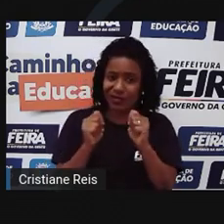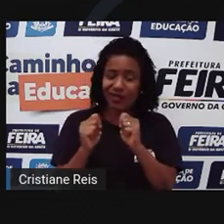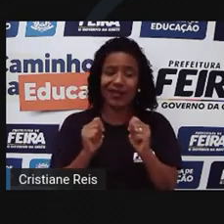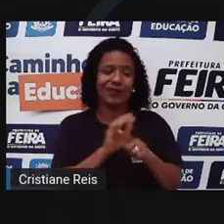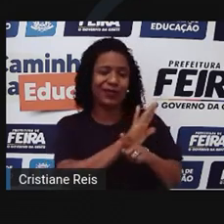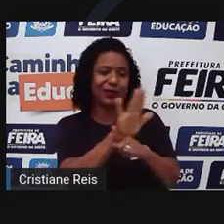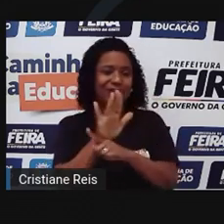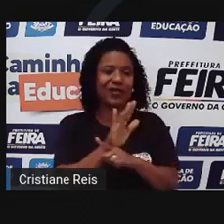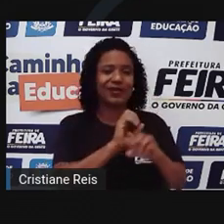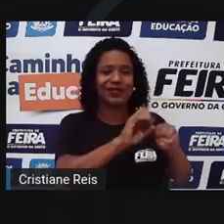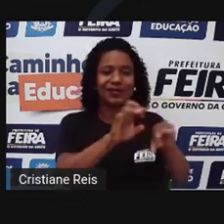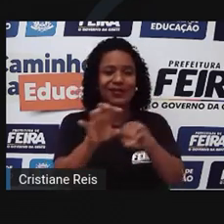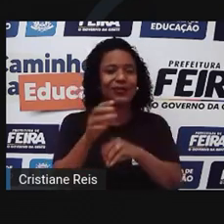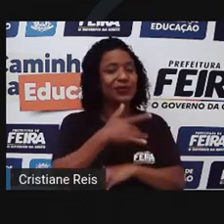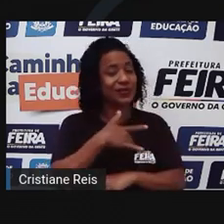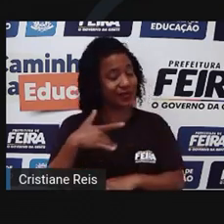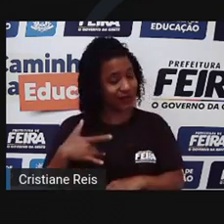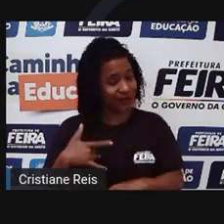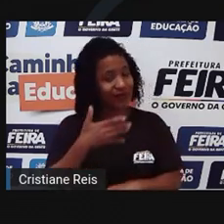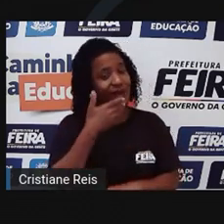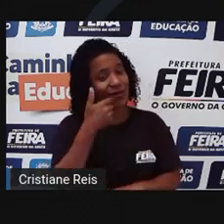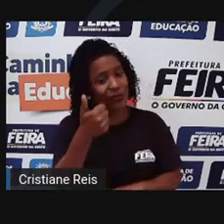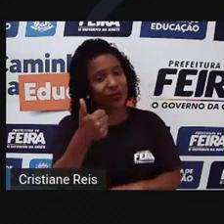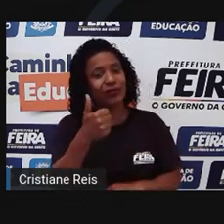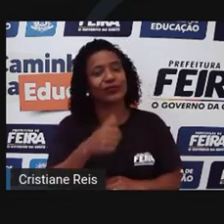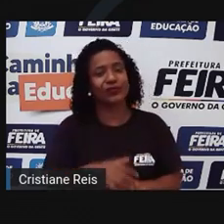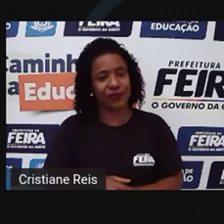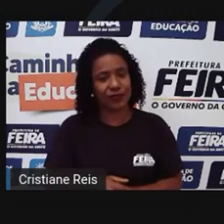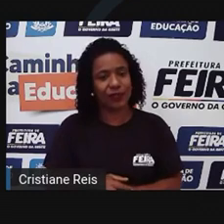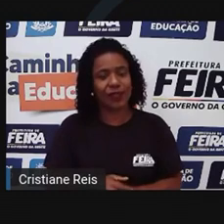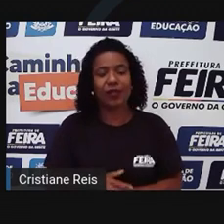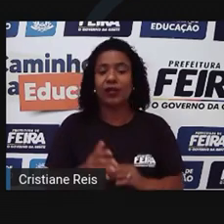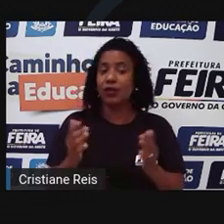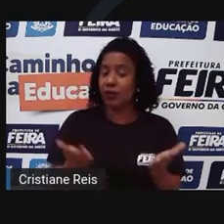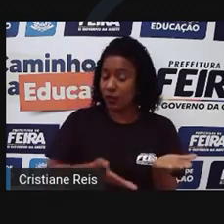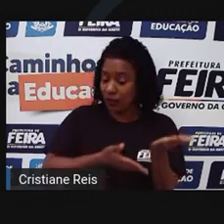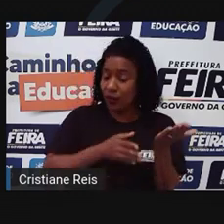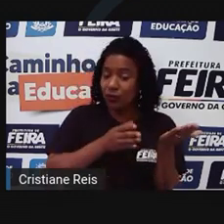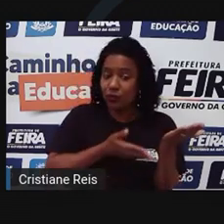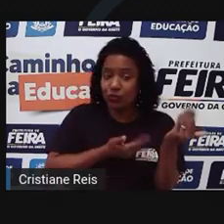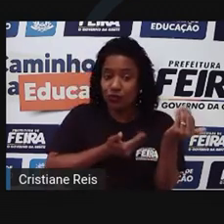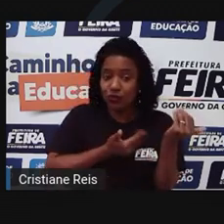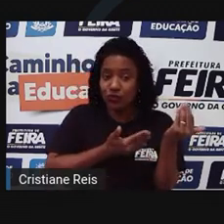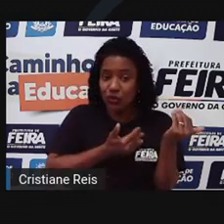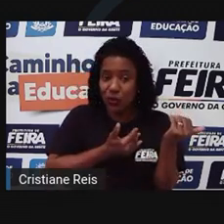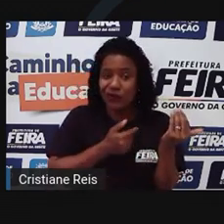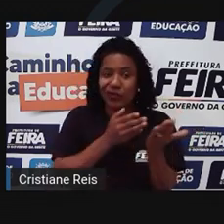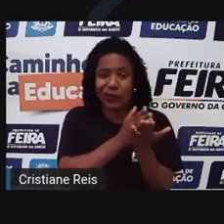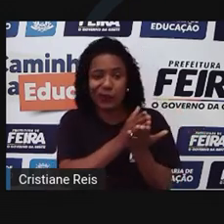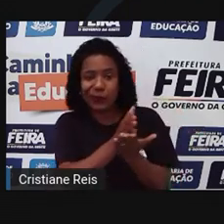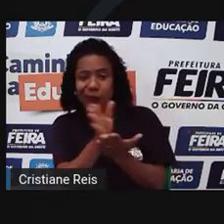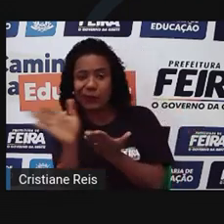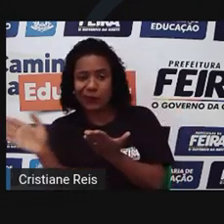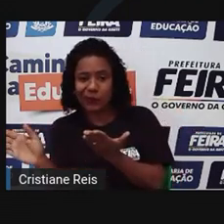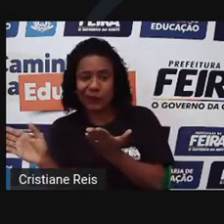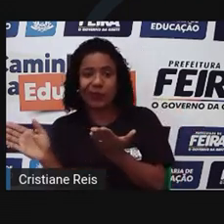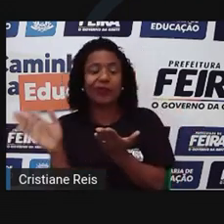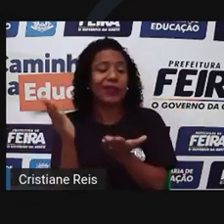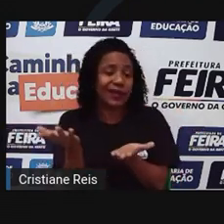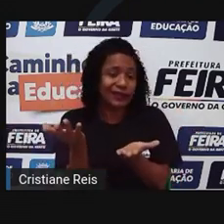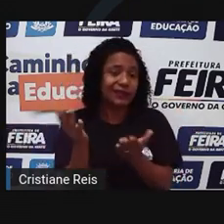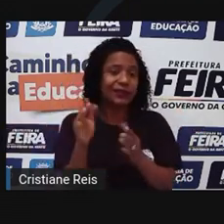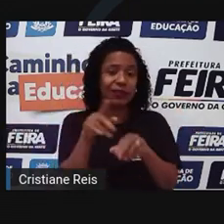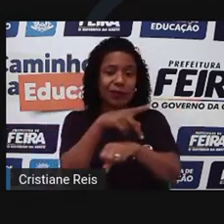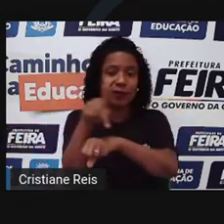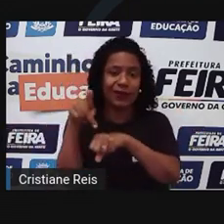educação. Então, e esses jovens que estão se perdendo, como eu falei, eles poderiam estar contribuindo para o país. Então, é um monte de gente